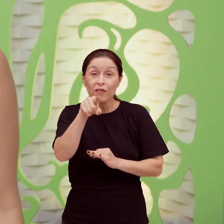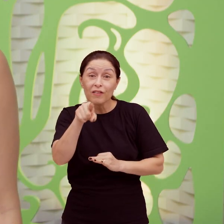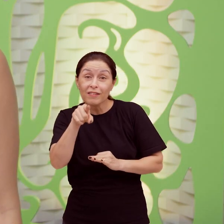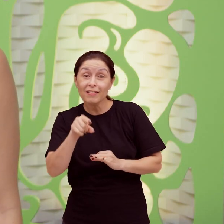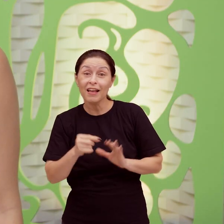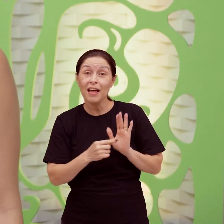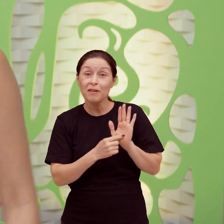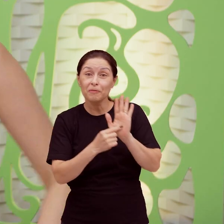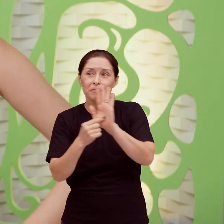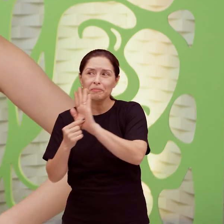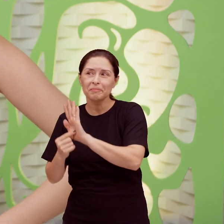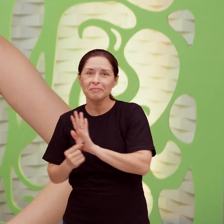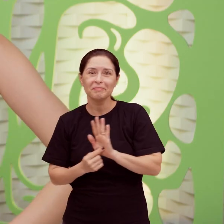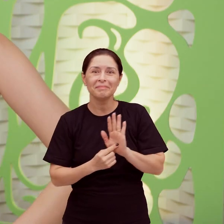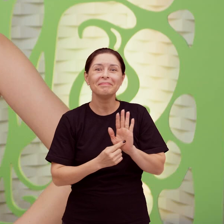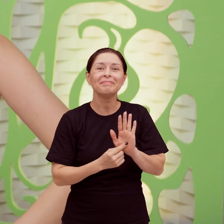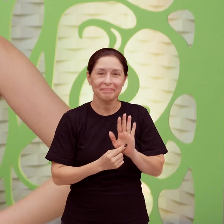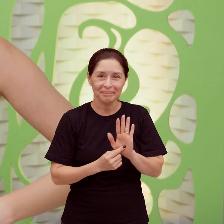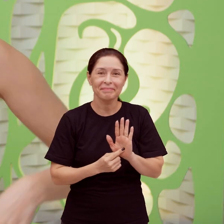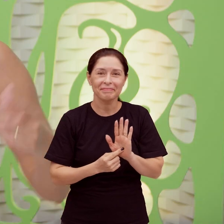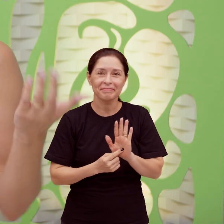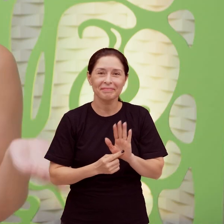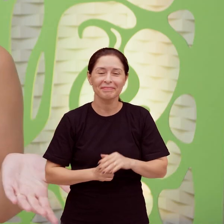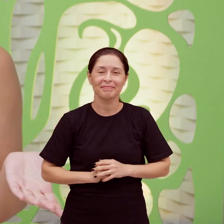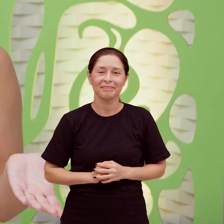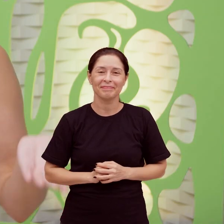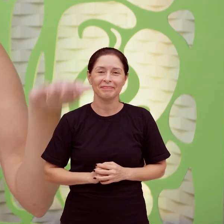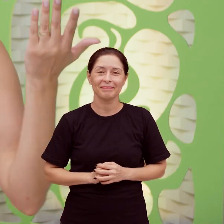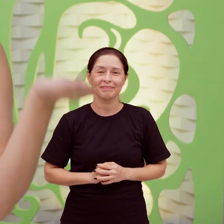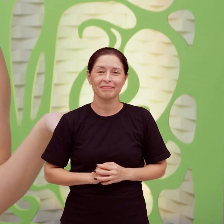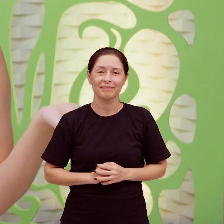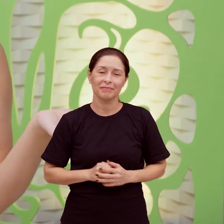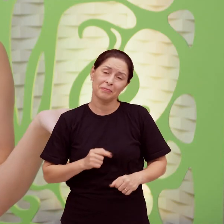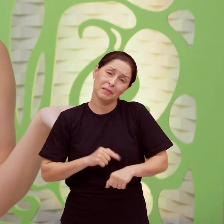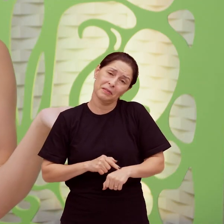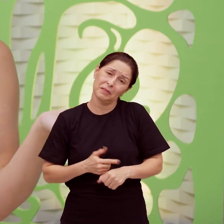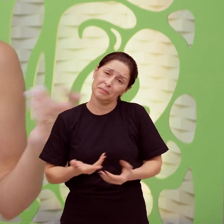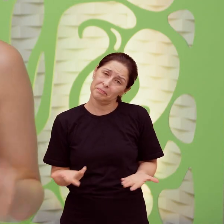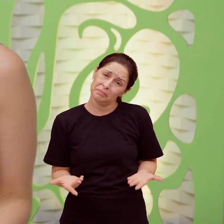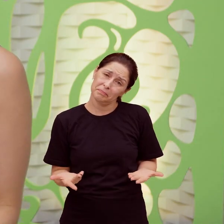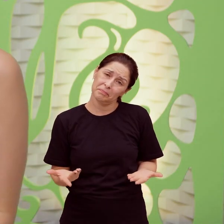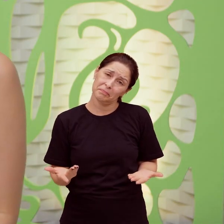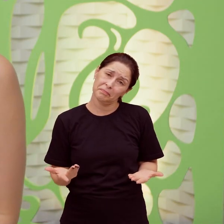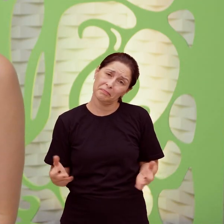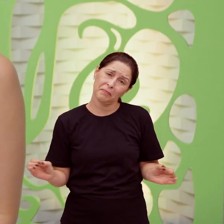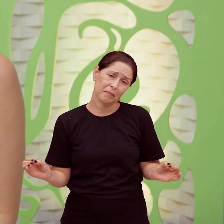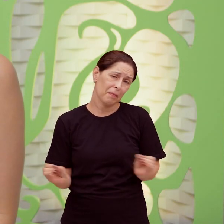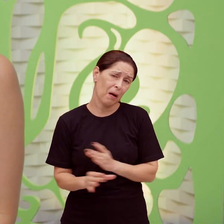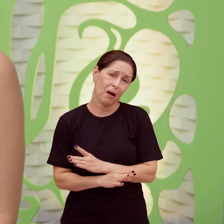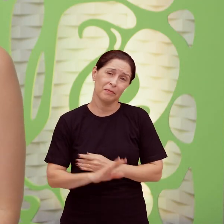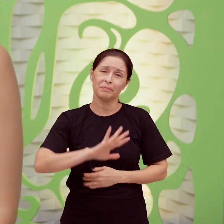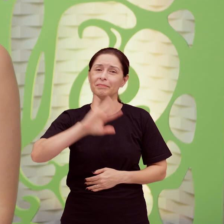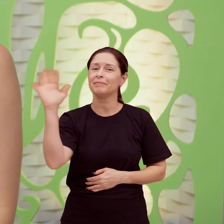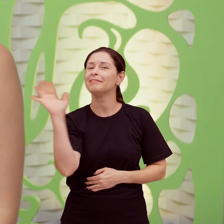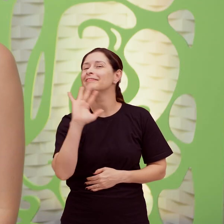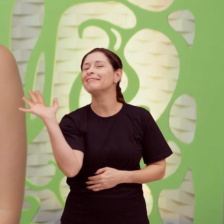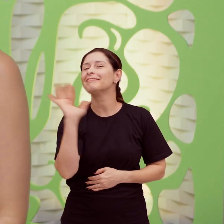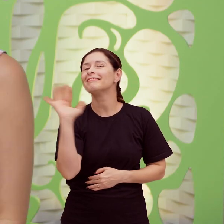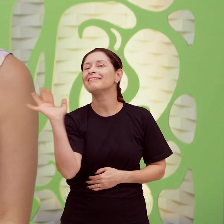aparece aqui no Pinheirinhos. Olha que legal. Mas agora, não tem jeito, galera. A gente vai ter que dar tchau.